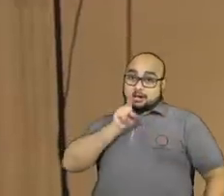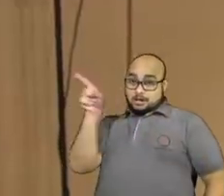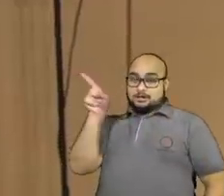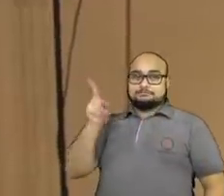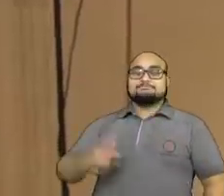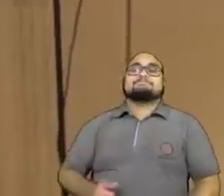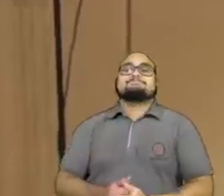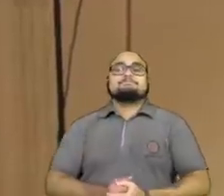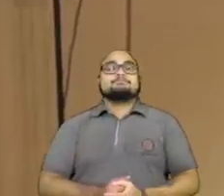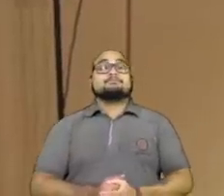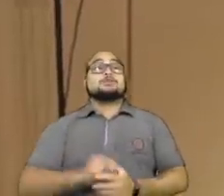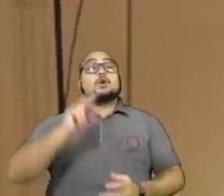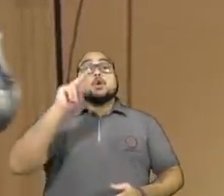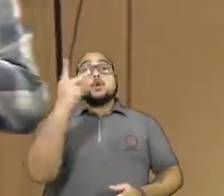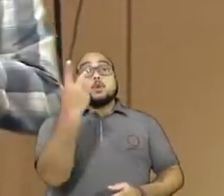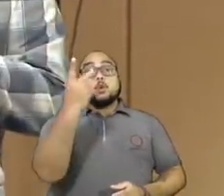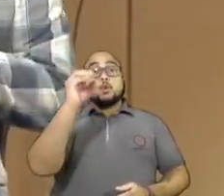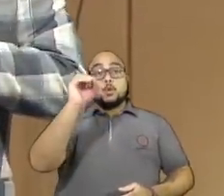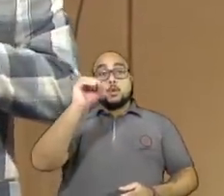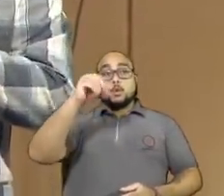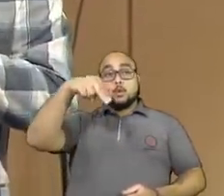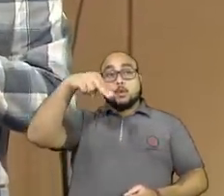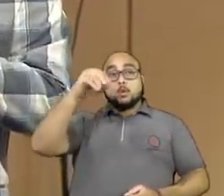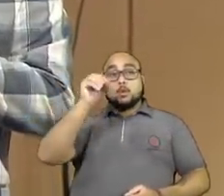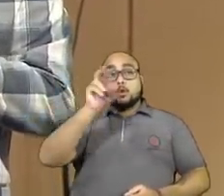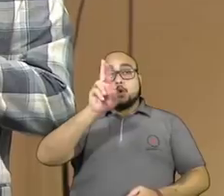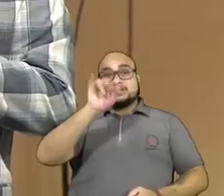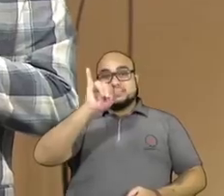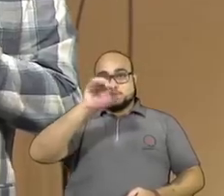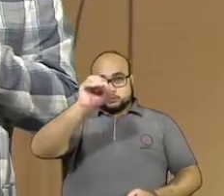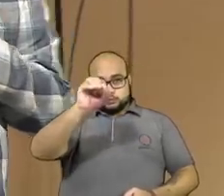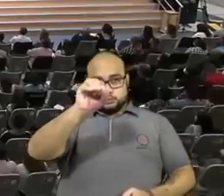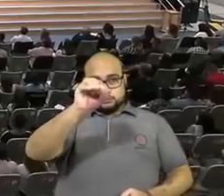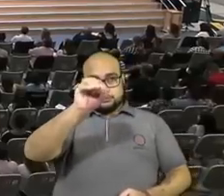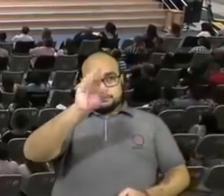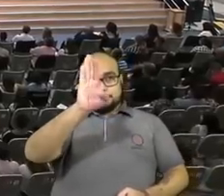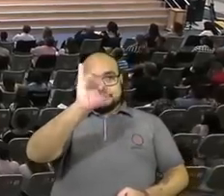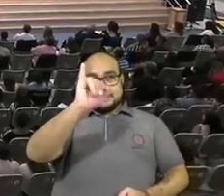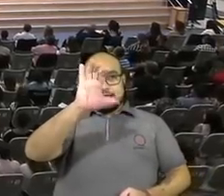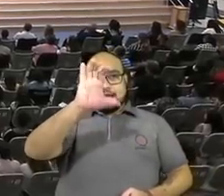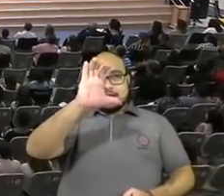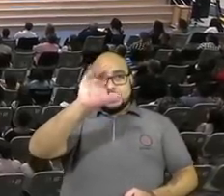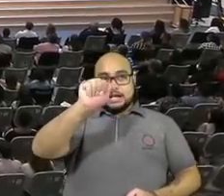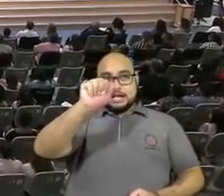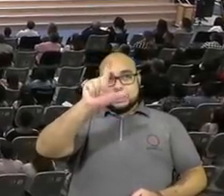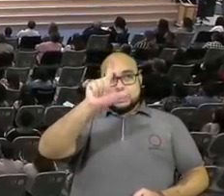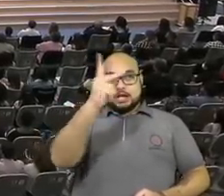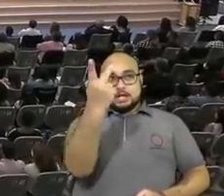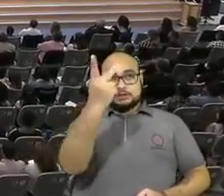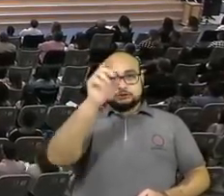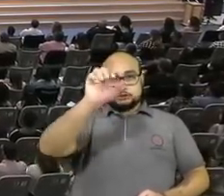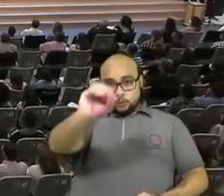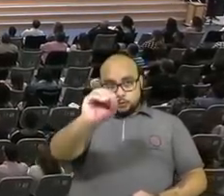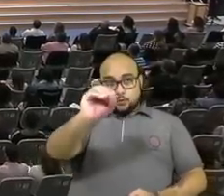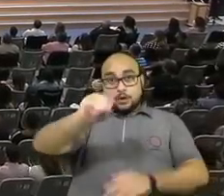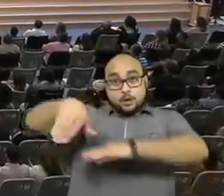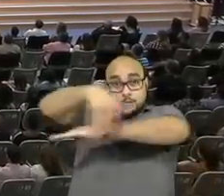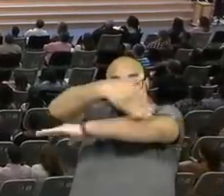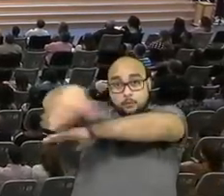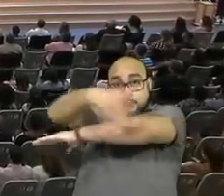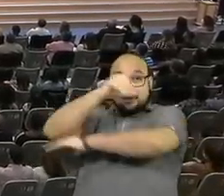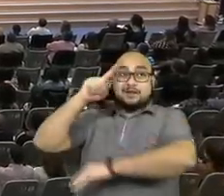garoto. Eu me lembro de um diácono. Rapaz, o cara era pau para toda obra, o cara chegava